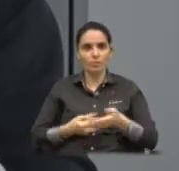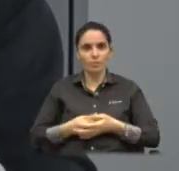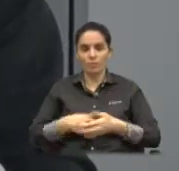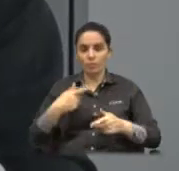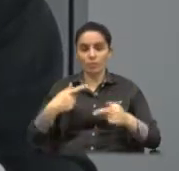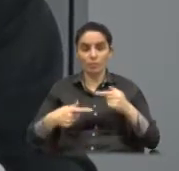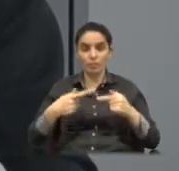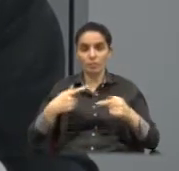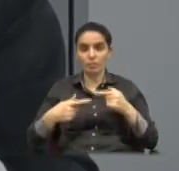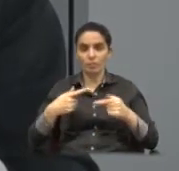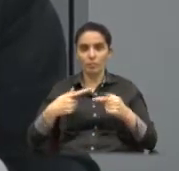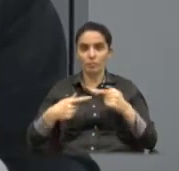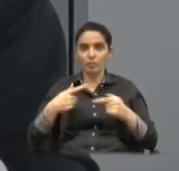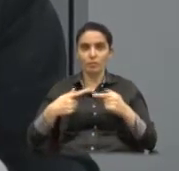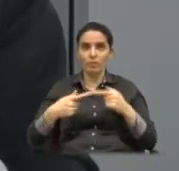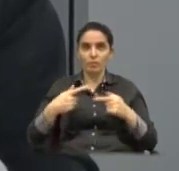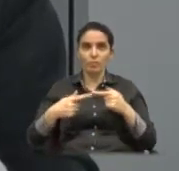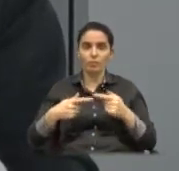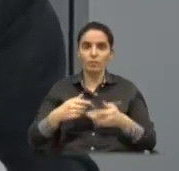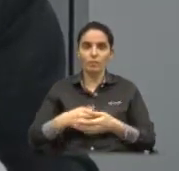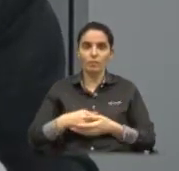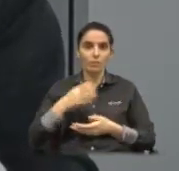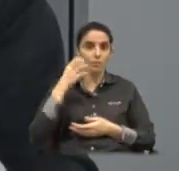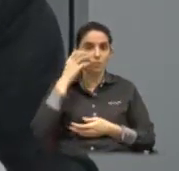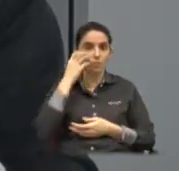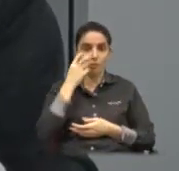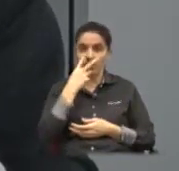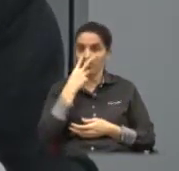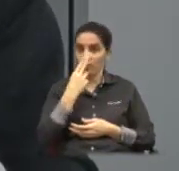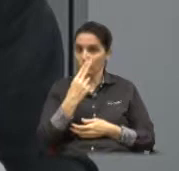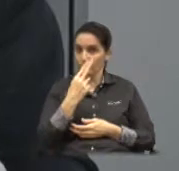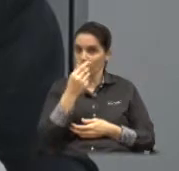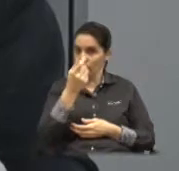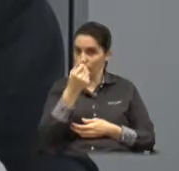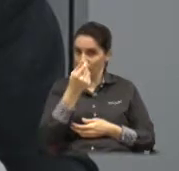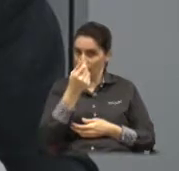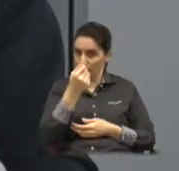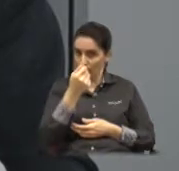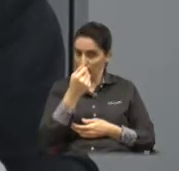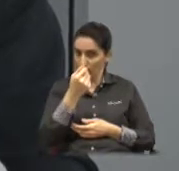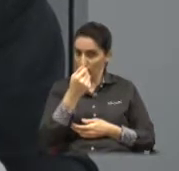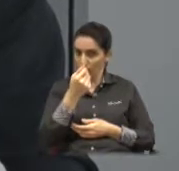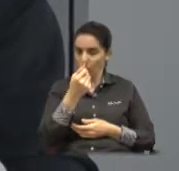políticos. Eu acho que a destinação desse dinheiro